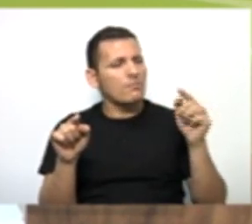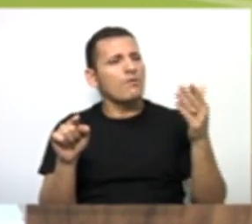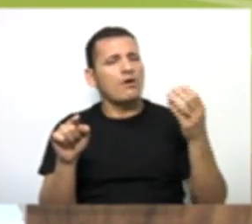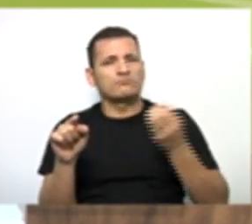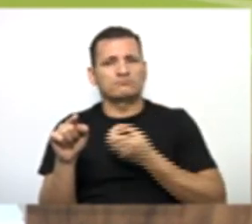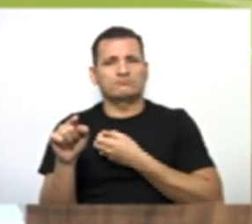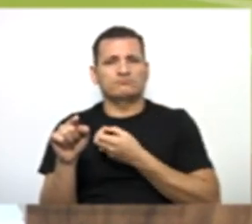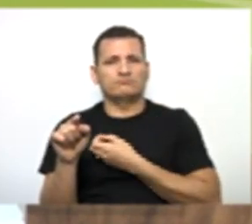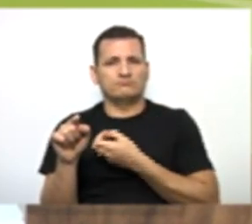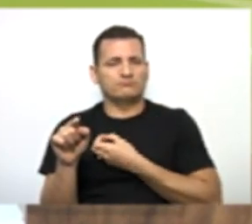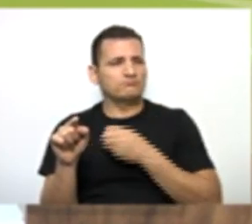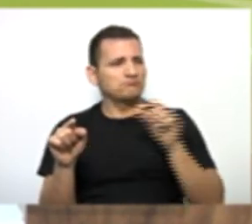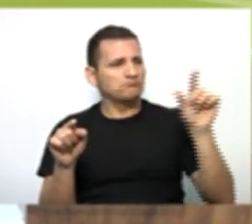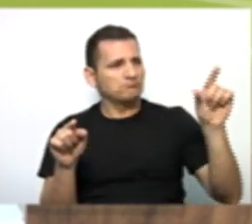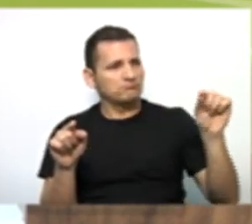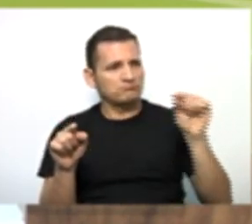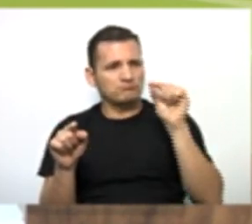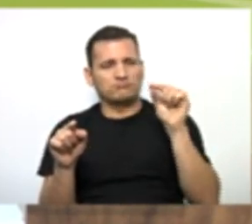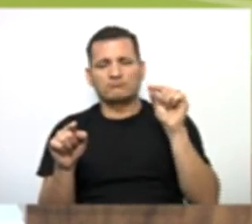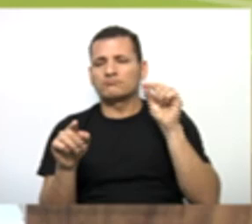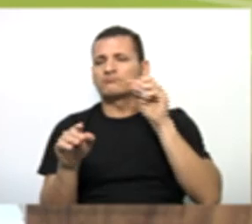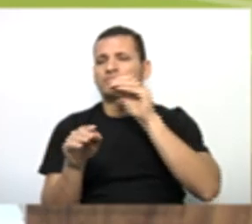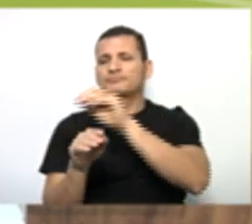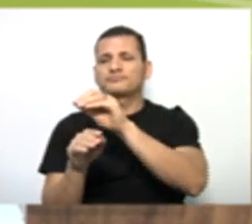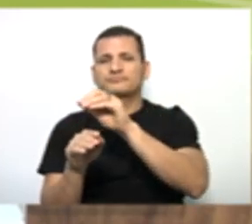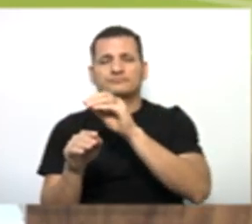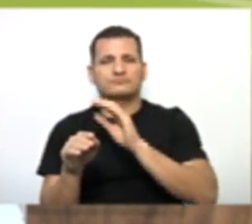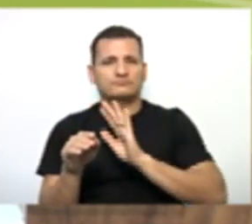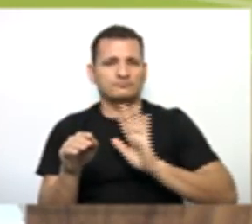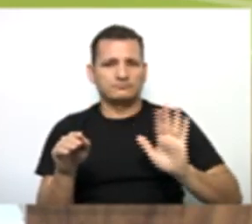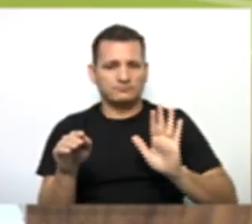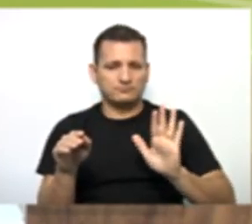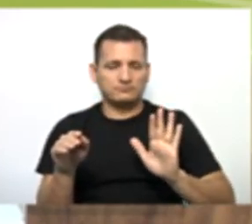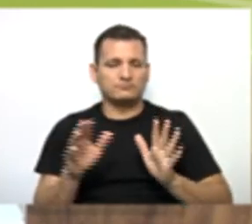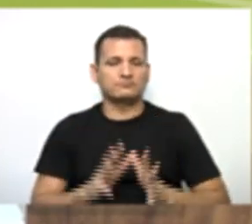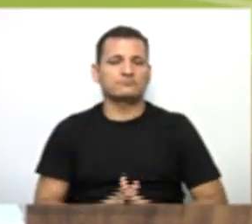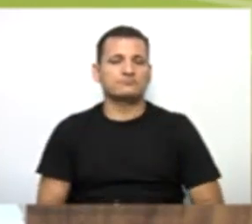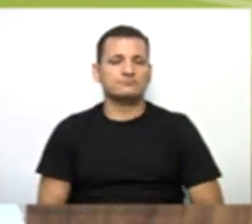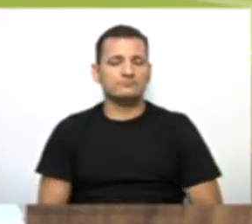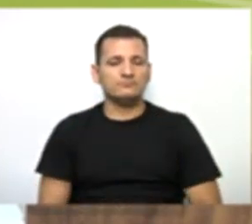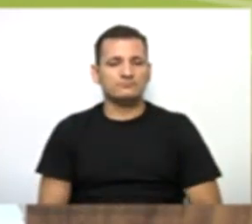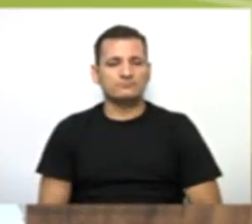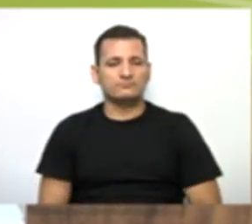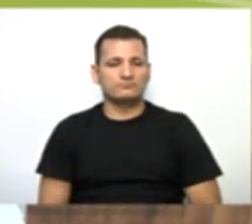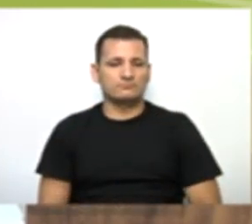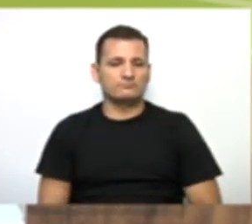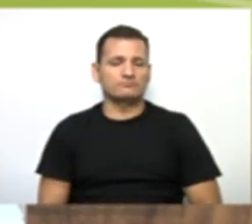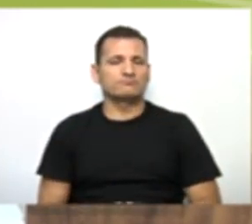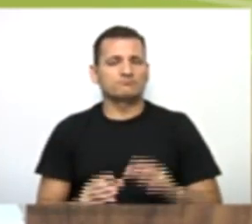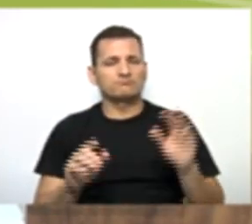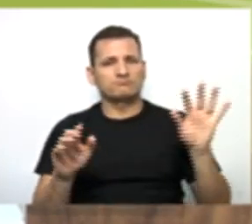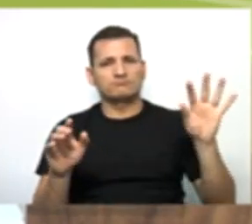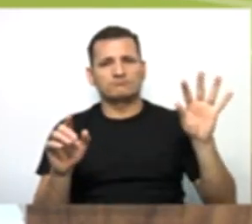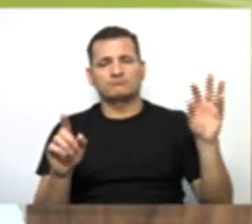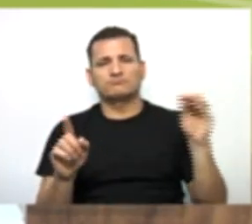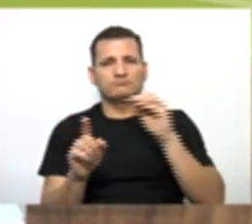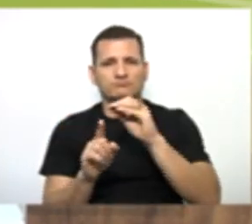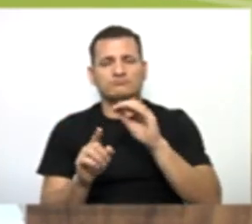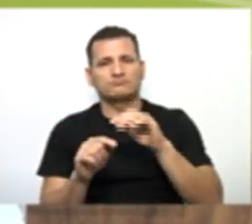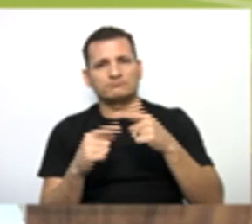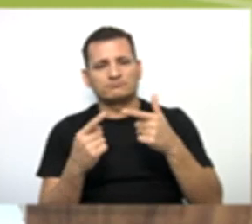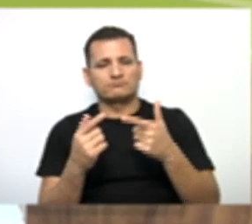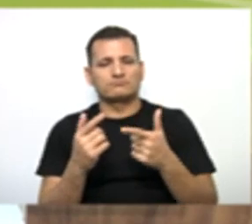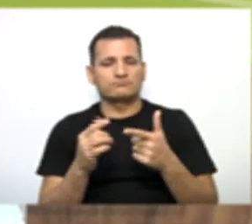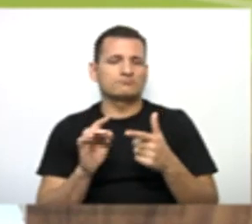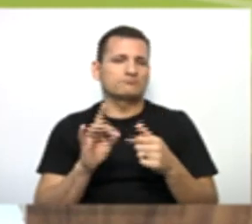representação hexadecimal equivale a essa representação de 4 dígitos e substituir. Uma mera substituição, mas o trabalho maior aí